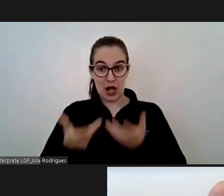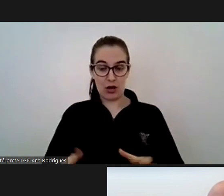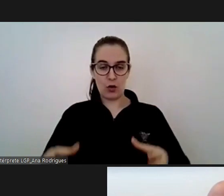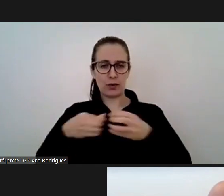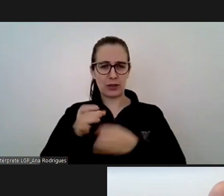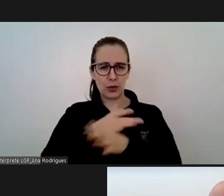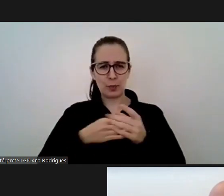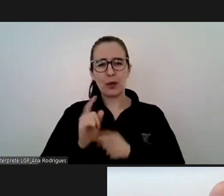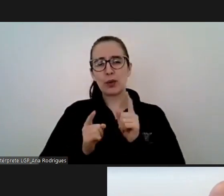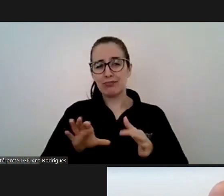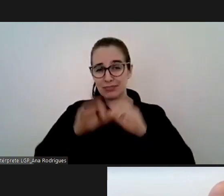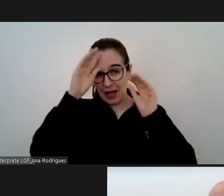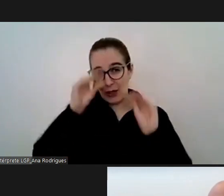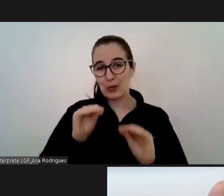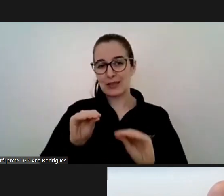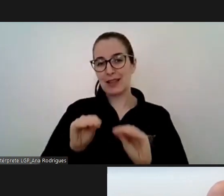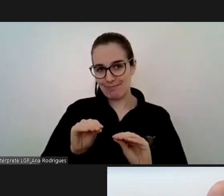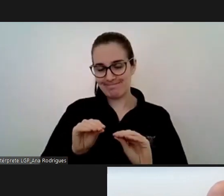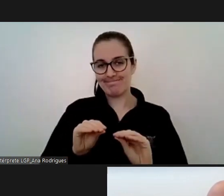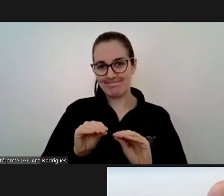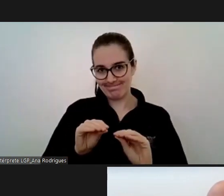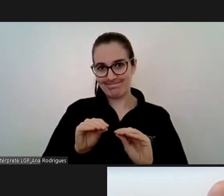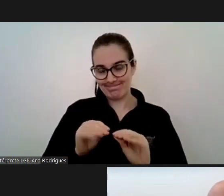a educação. Educação